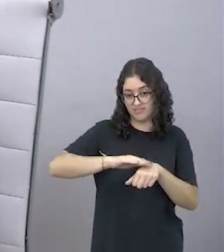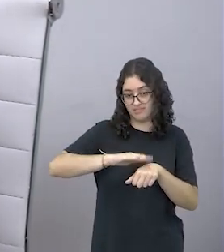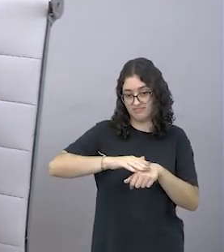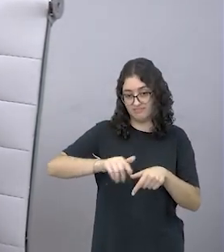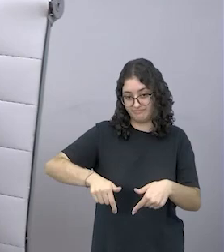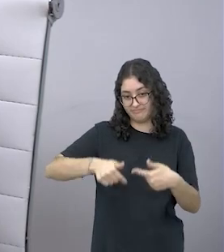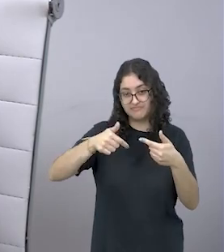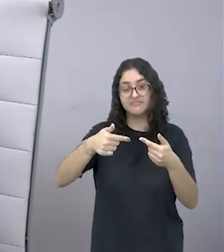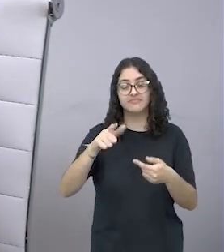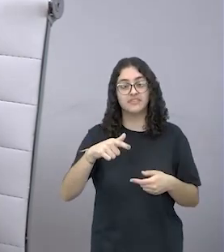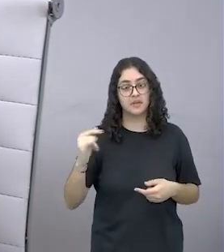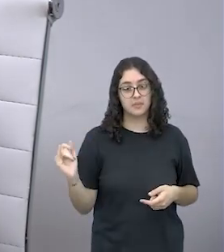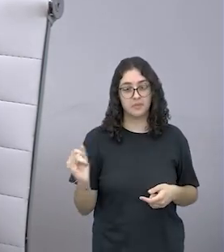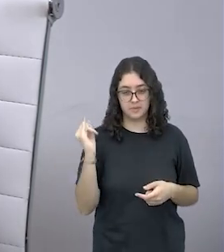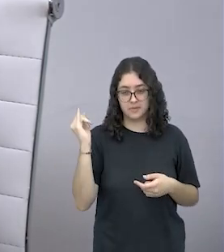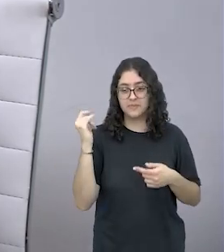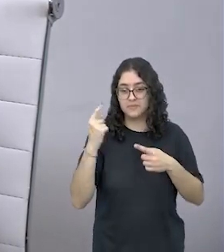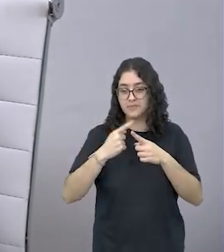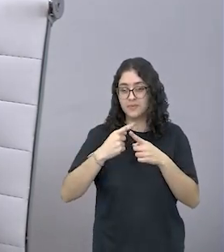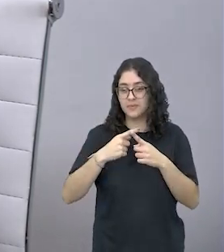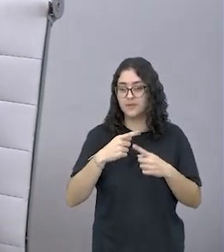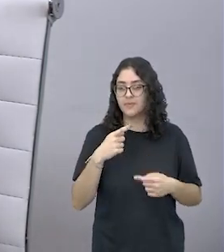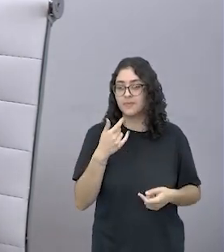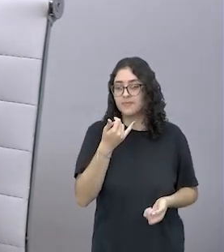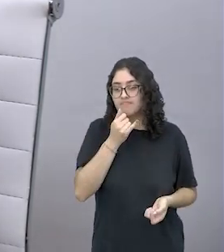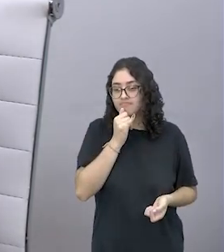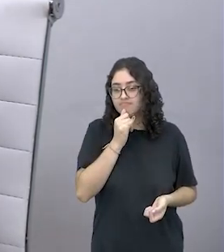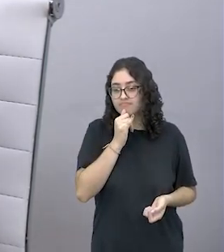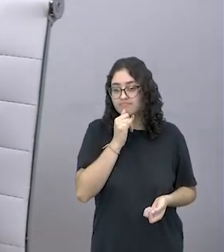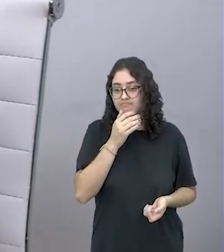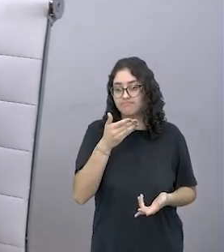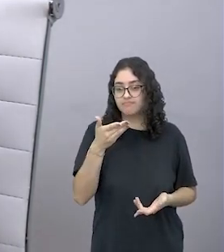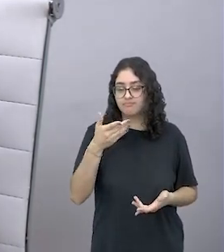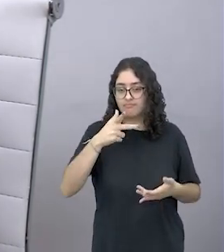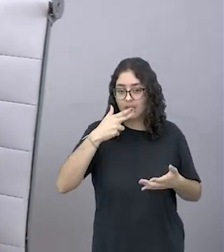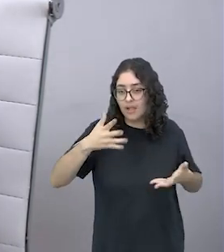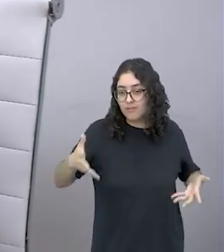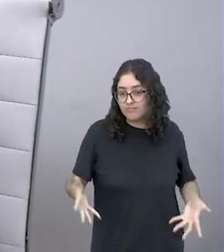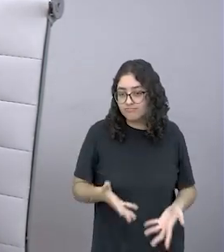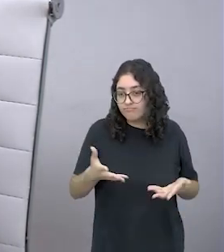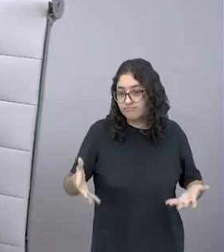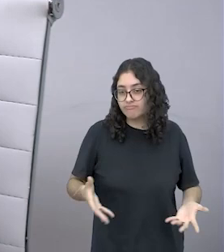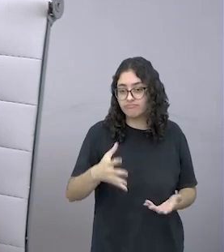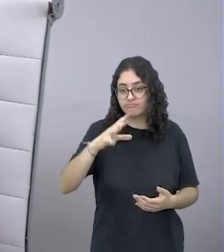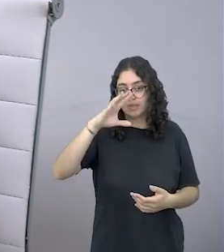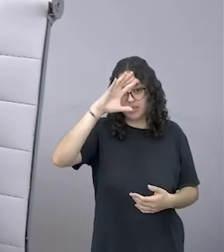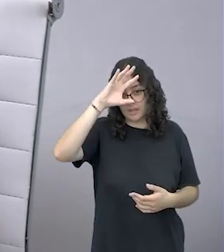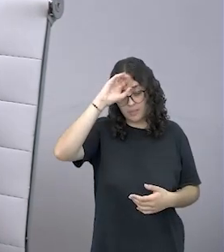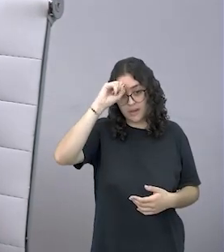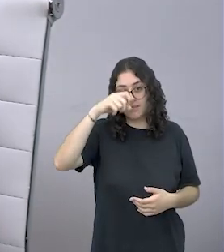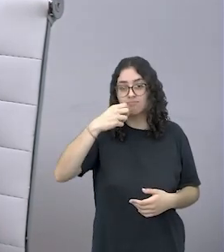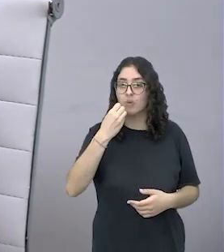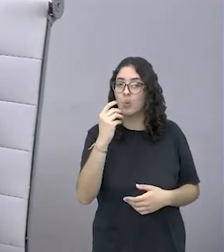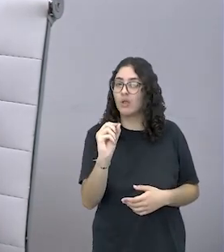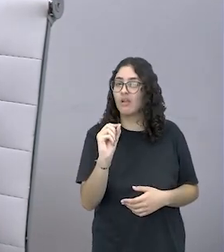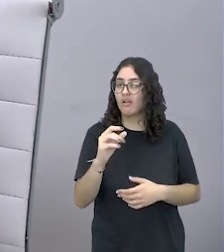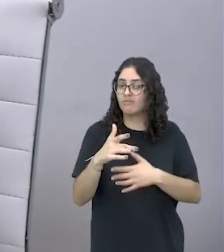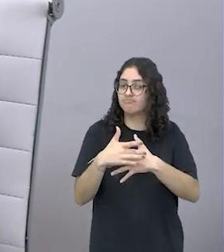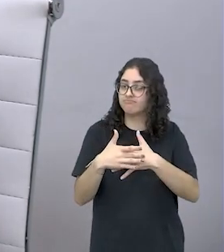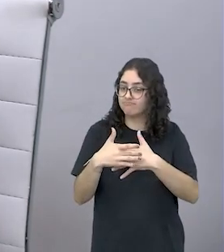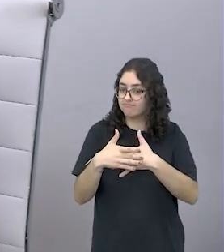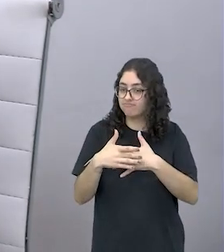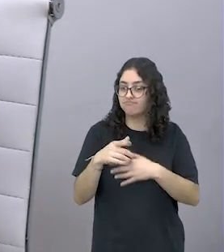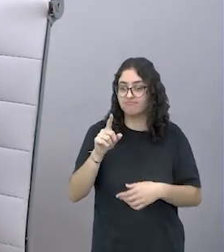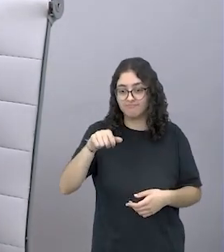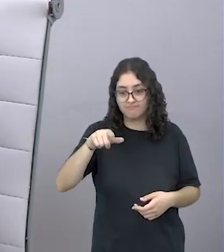acho importante aí, porque ele também é um subsunsor que estimula a aprendizagem significativa. É isso certo, mesmo, é